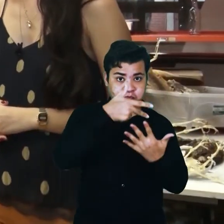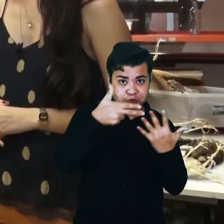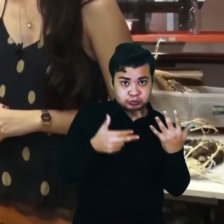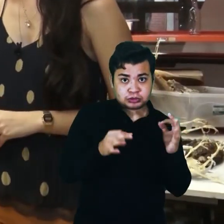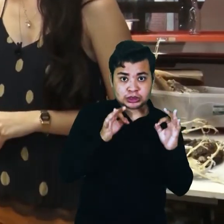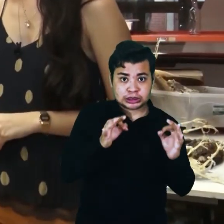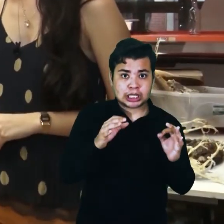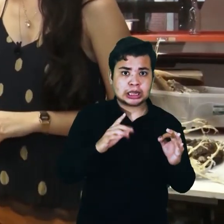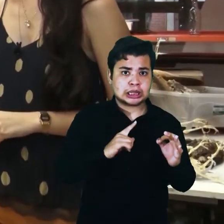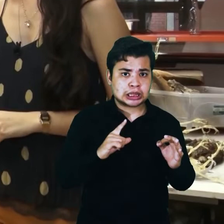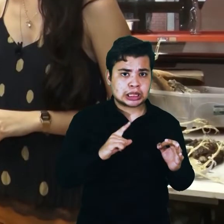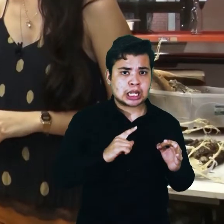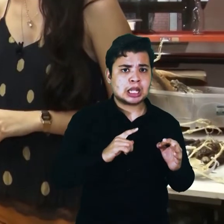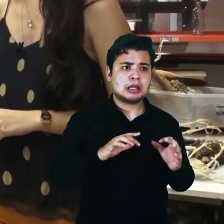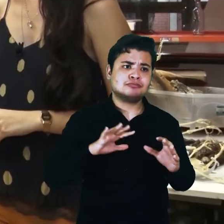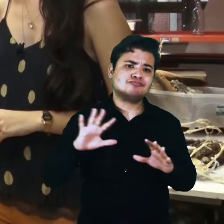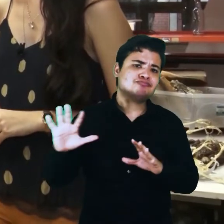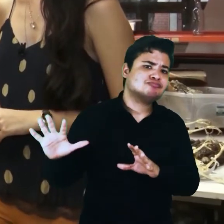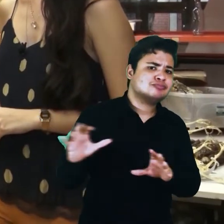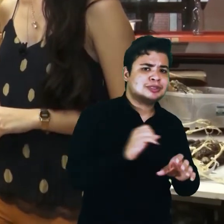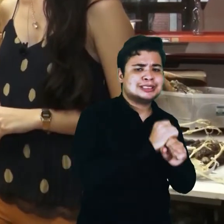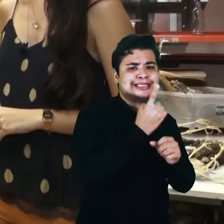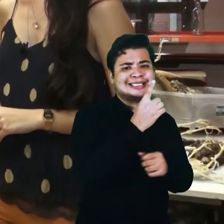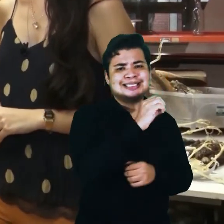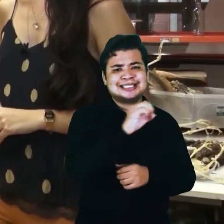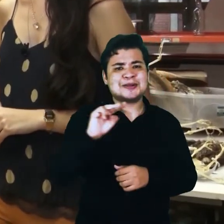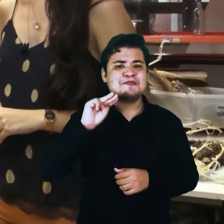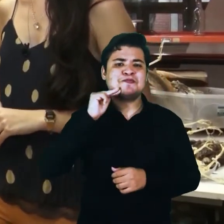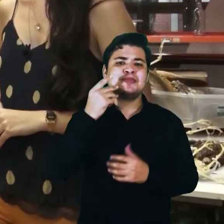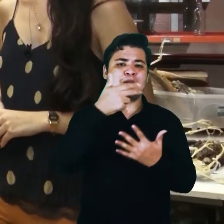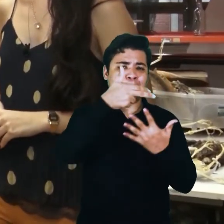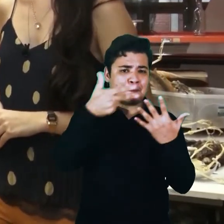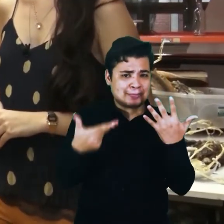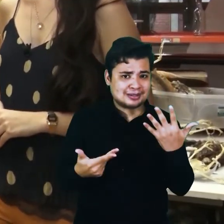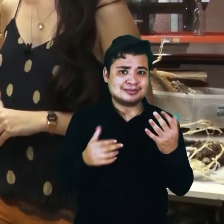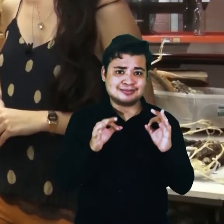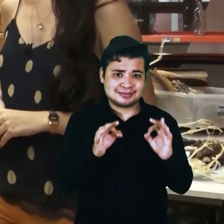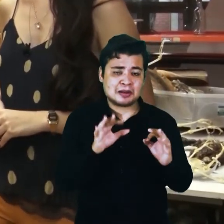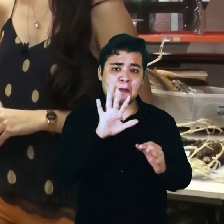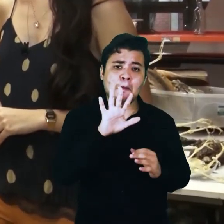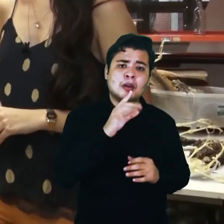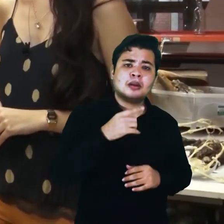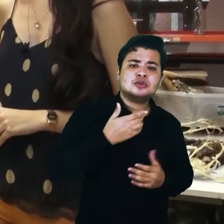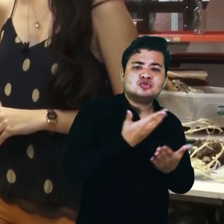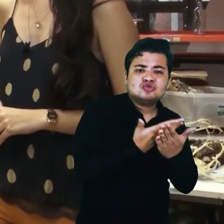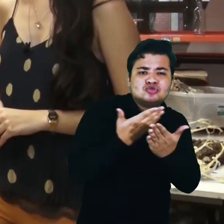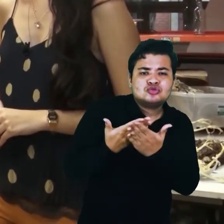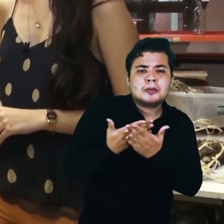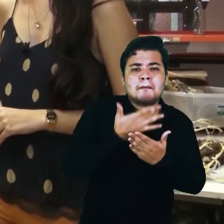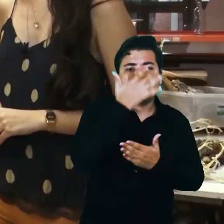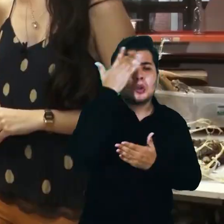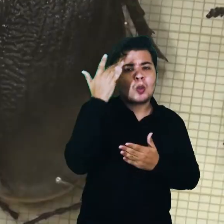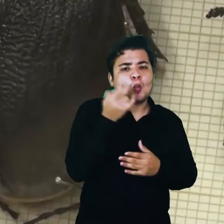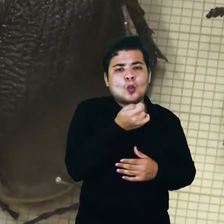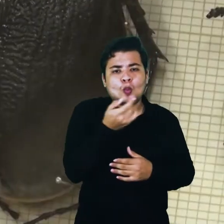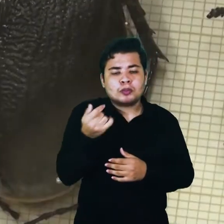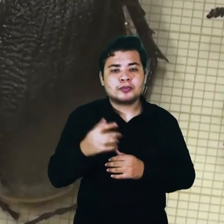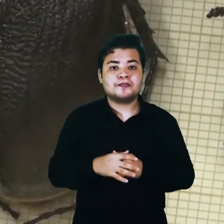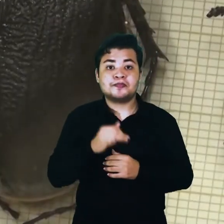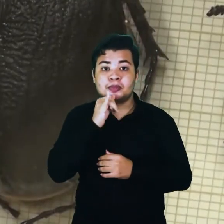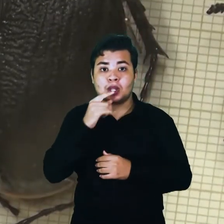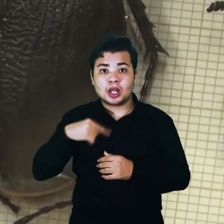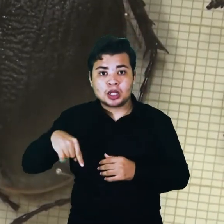ser de 100 milhões. E porque existem poucas pessoas que trabalham com isso. Aqui nós formamos taxonomistas,